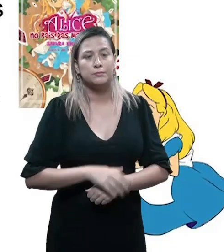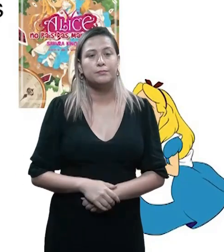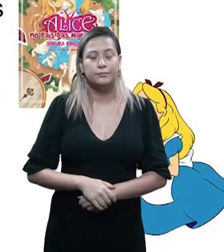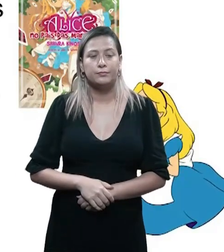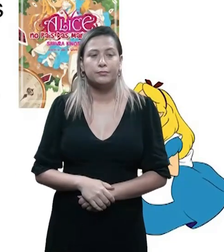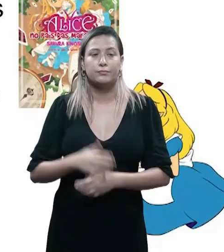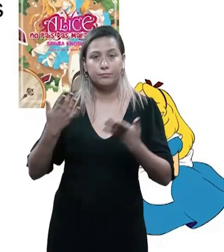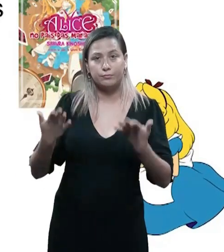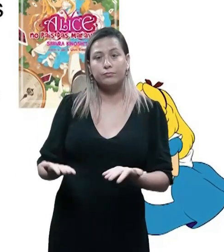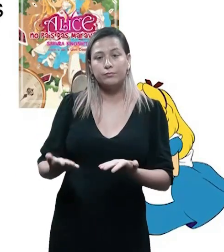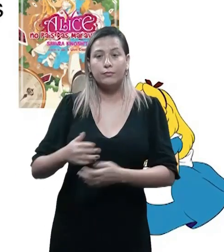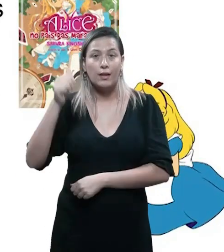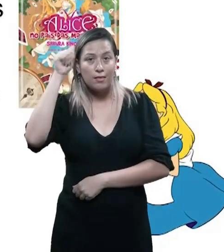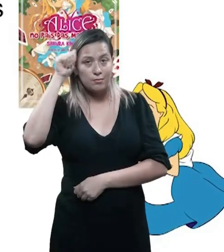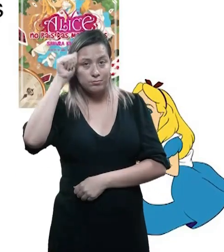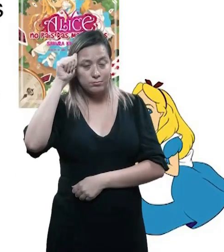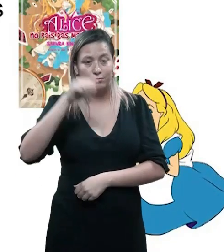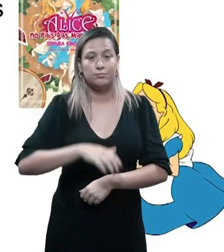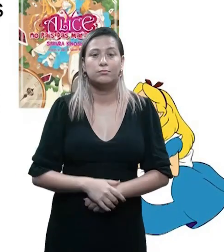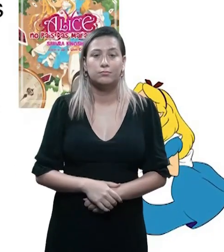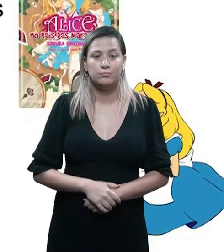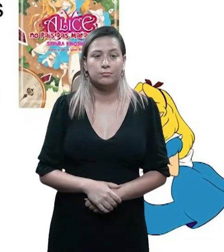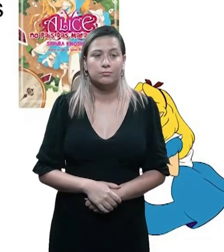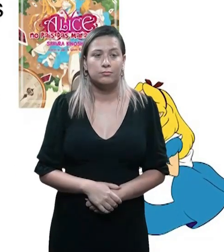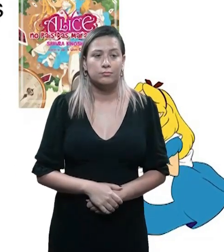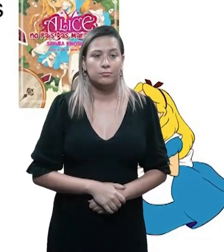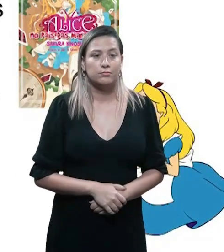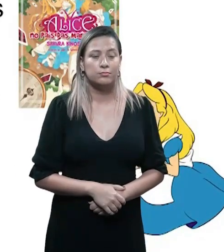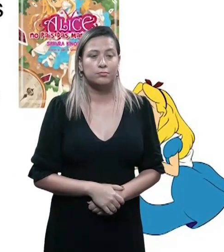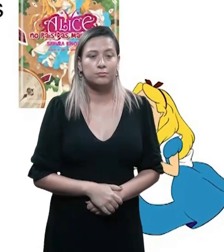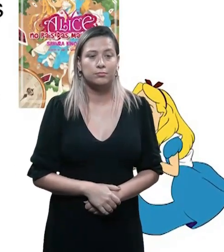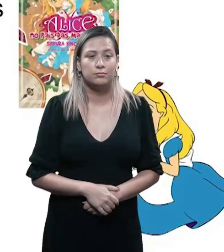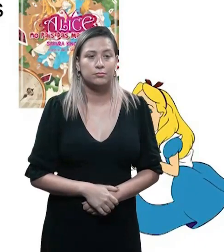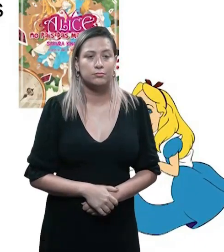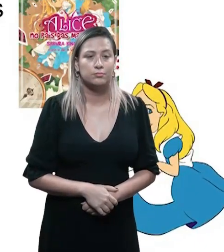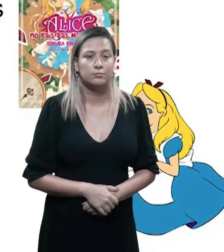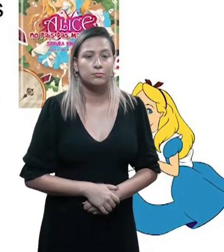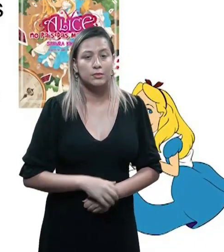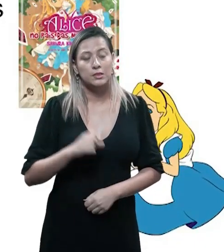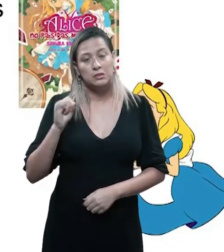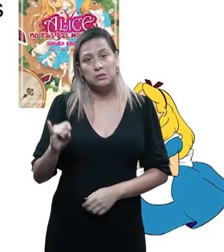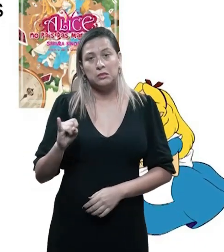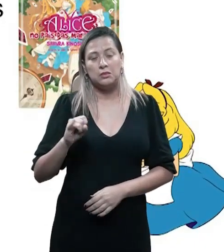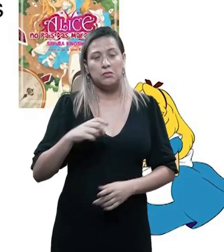exemplo, se eu pego a história de Alice, por mais que eu